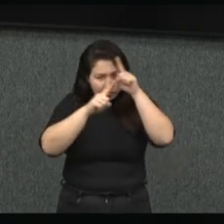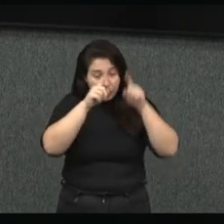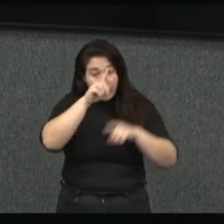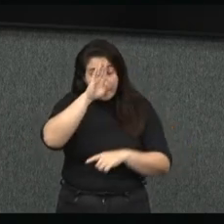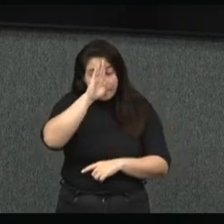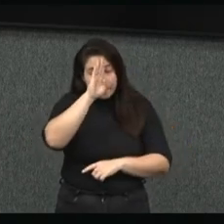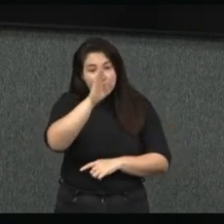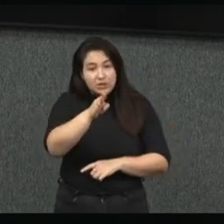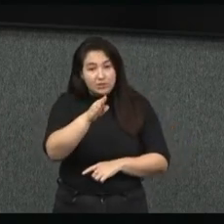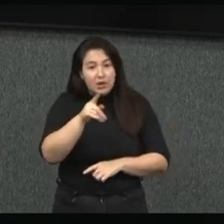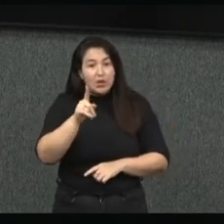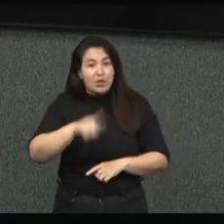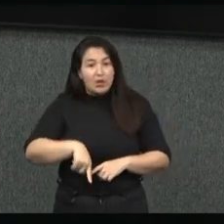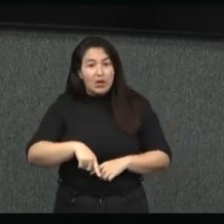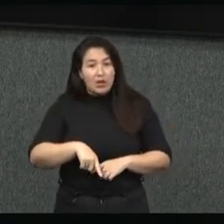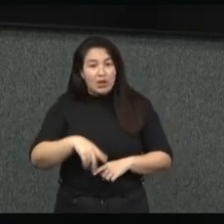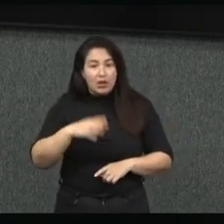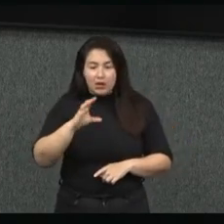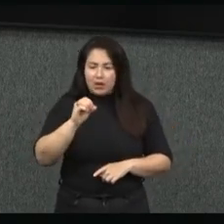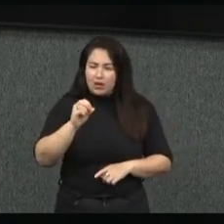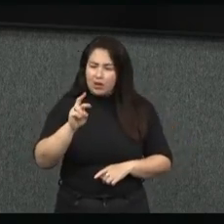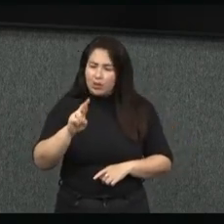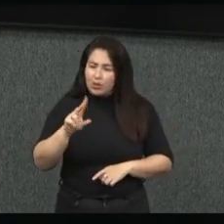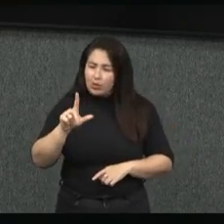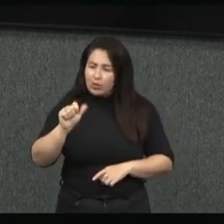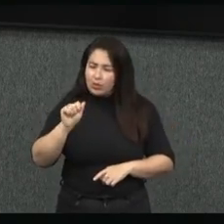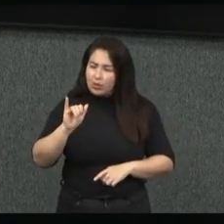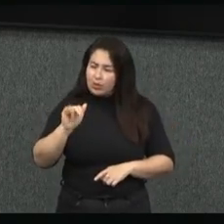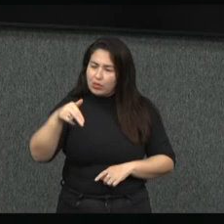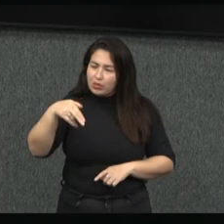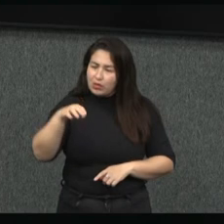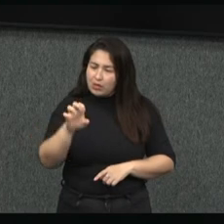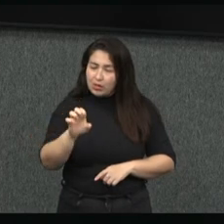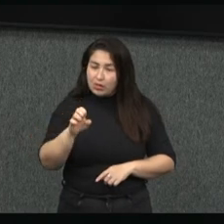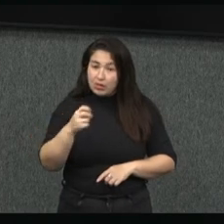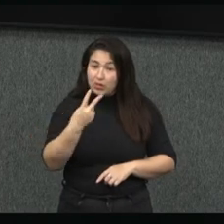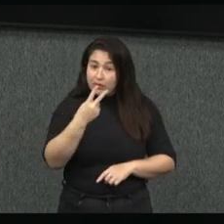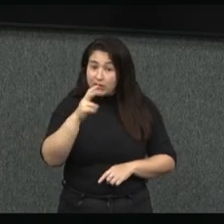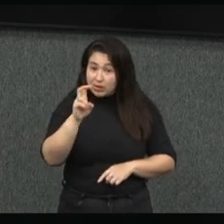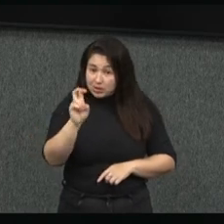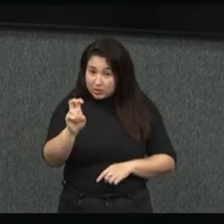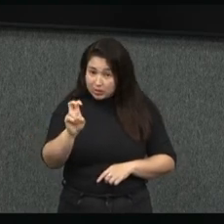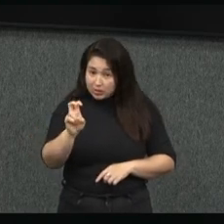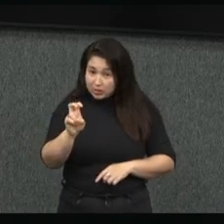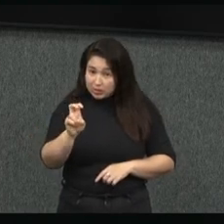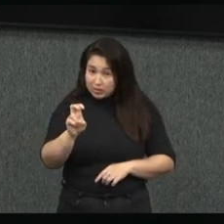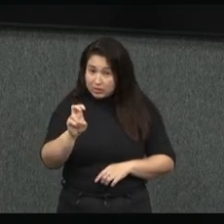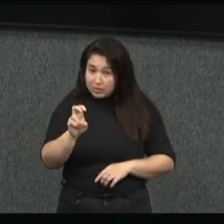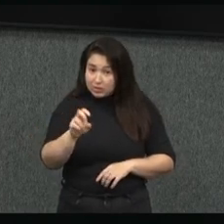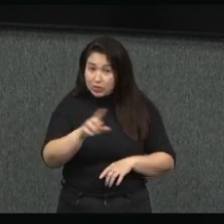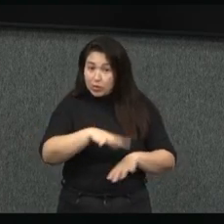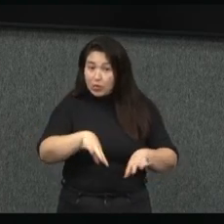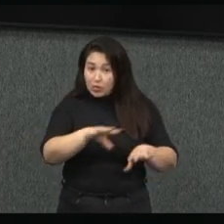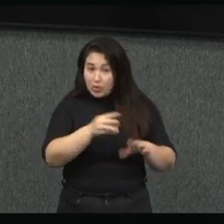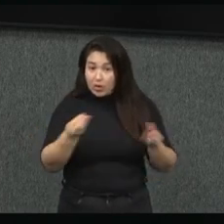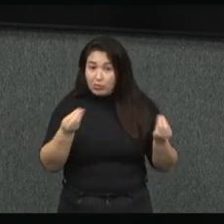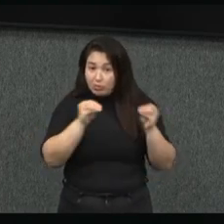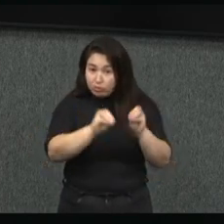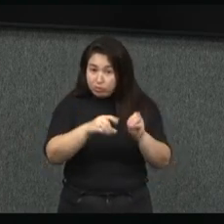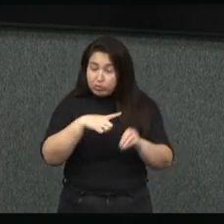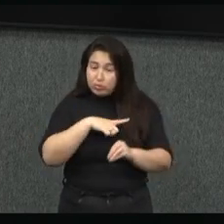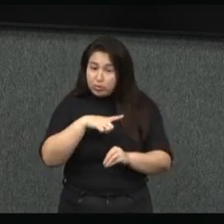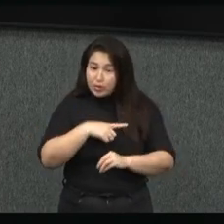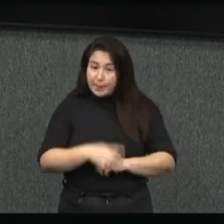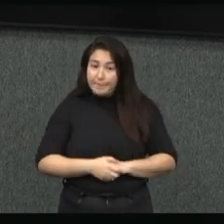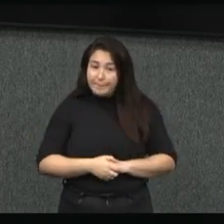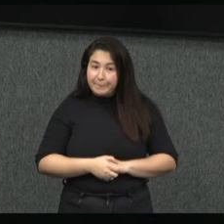é uma incubadora chamada Co-Learning. Temos 25 startups lá incubadas, algumas delas estão aí nesse display. Temos também